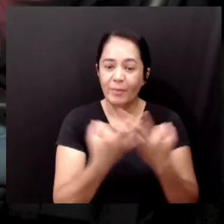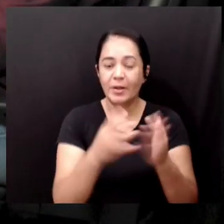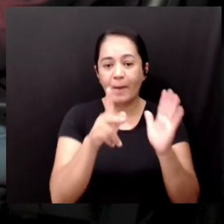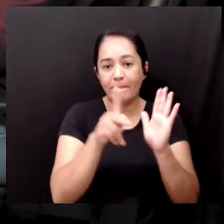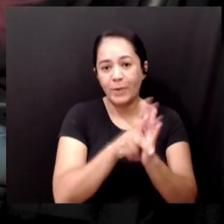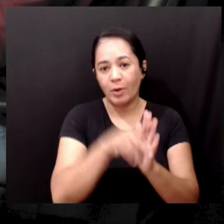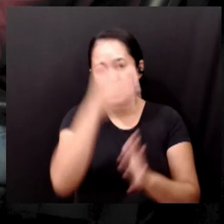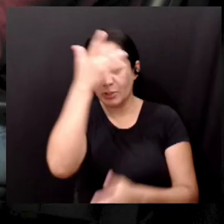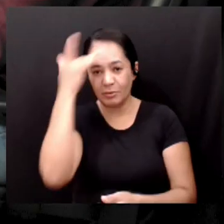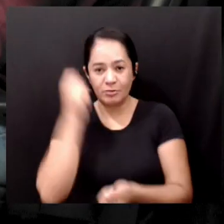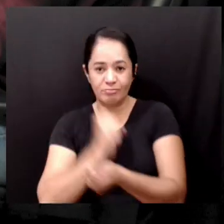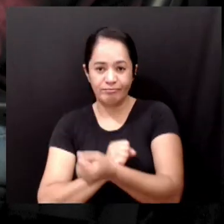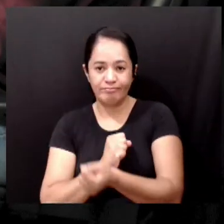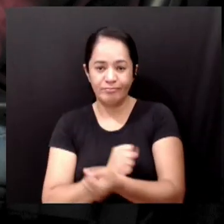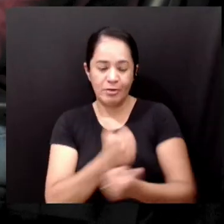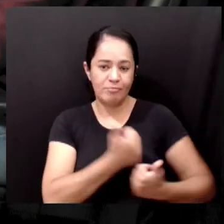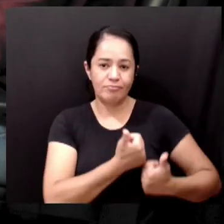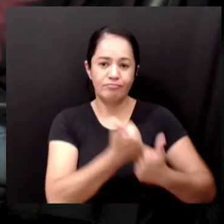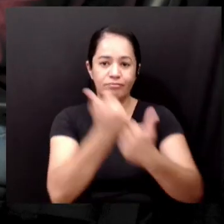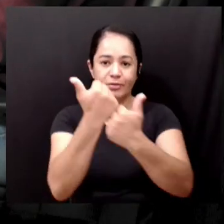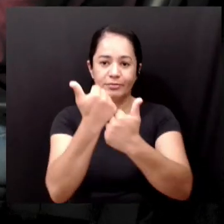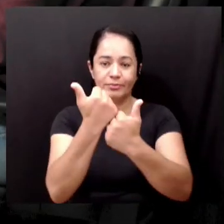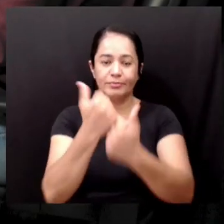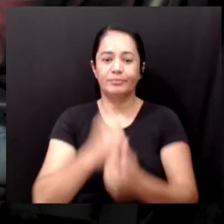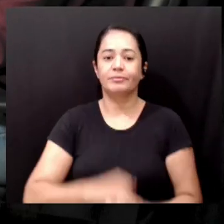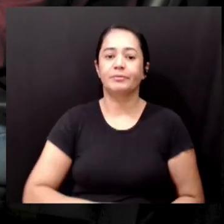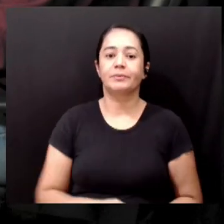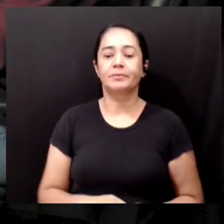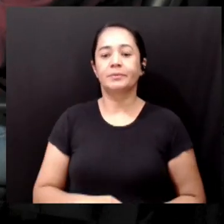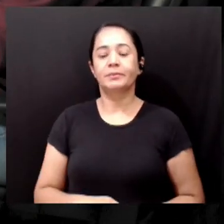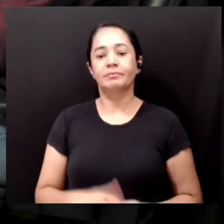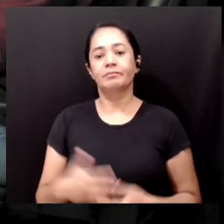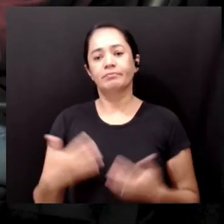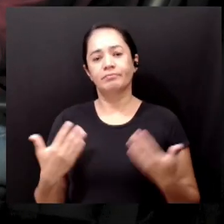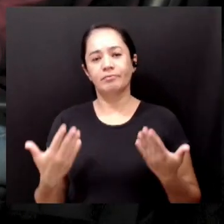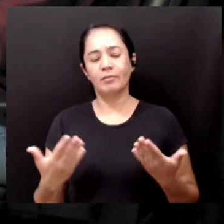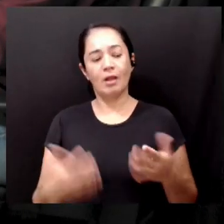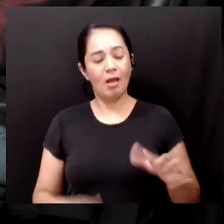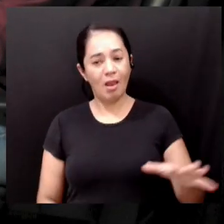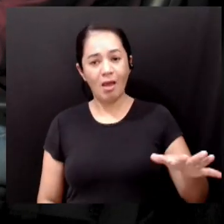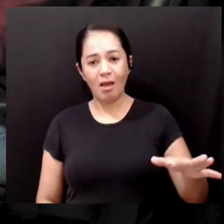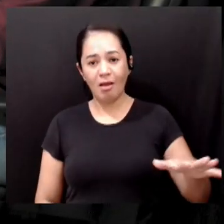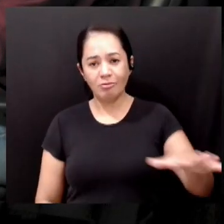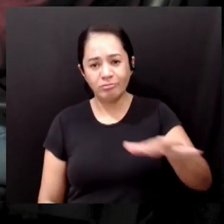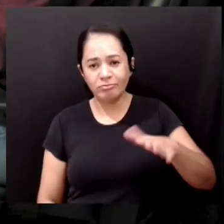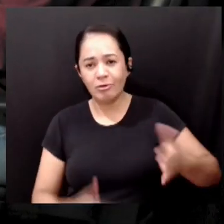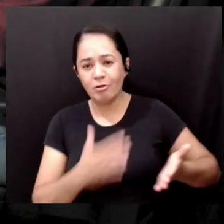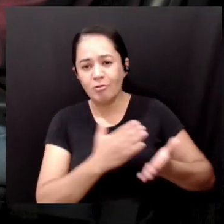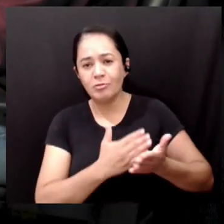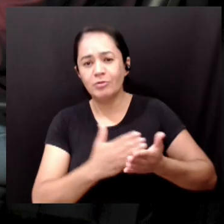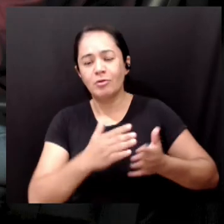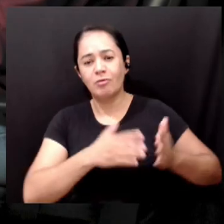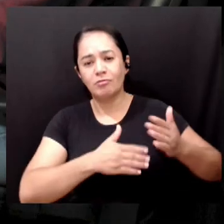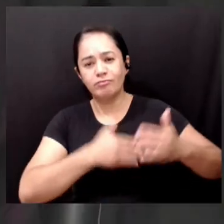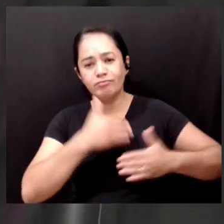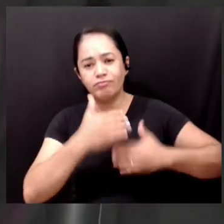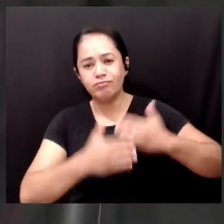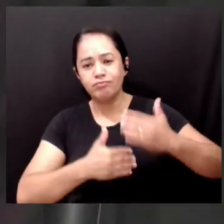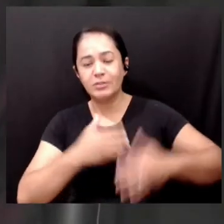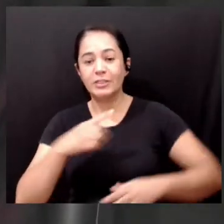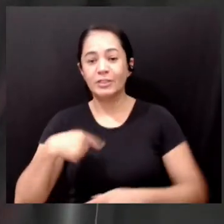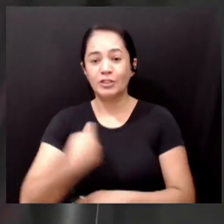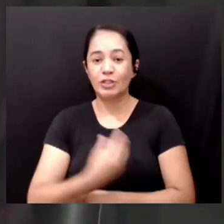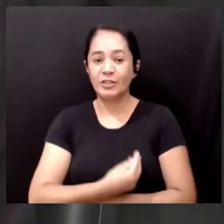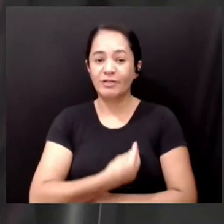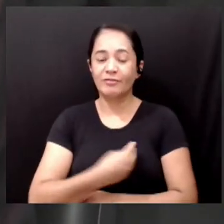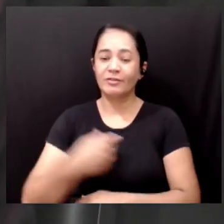famílias que têm os dependentes químicos. Então ali começou todo um processo na nossa vida de transformação. Então ali que deu o start. E aí foi